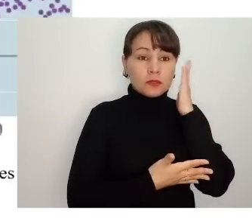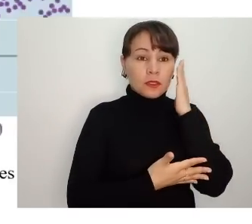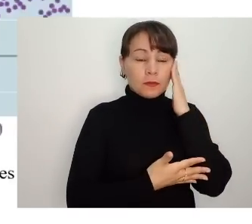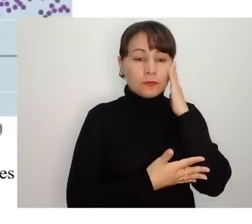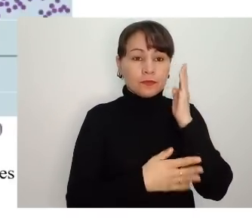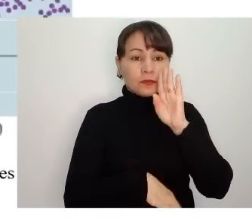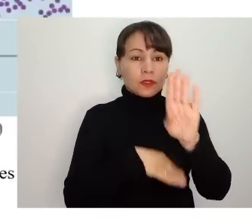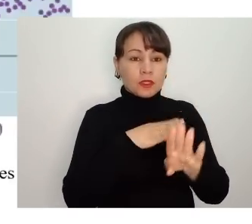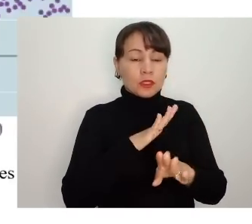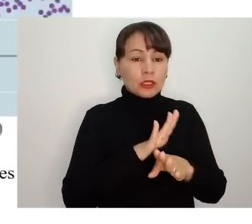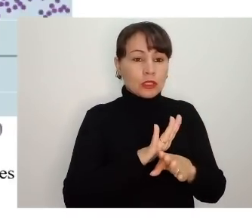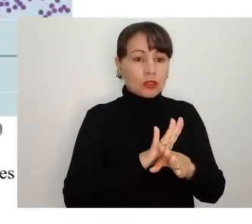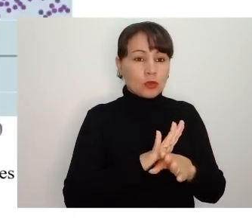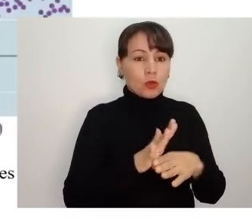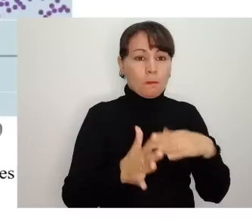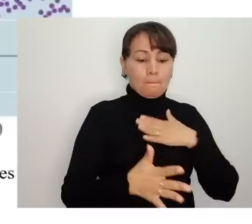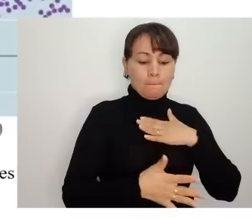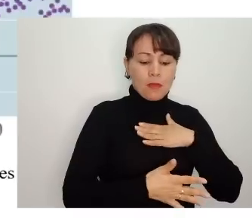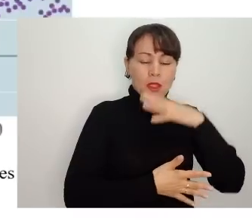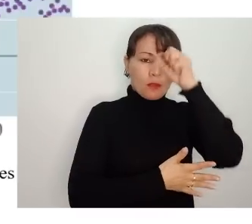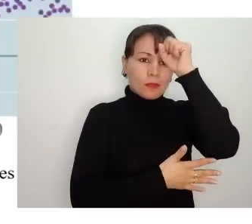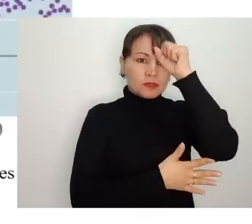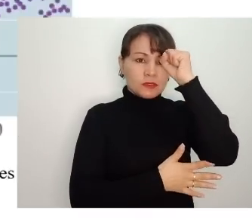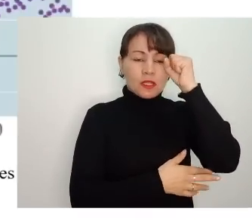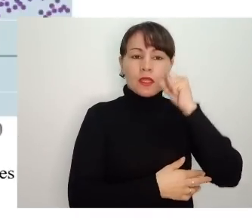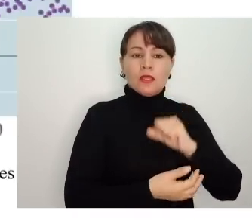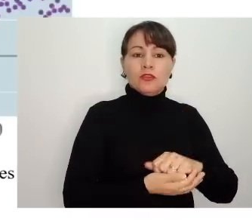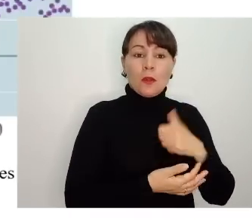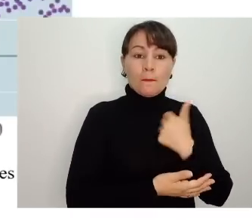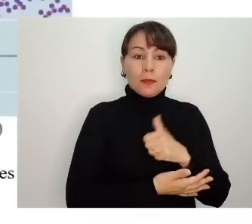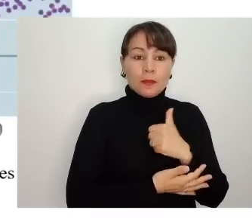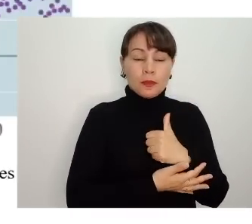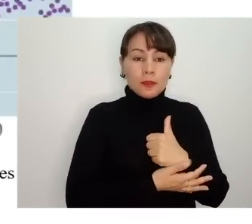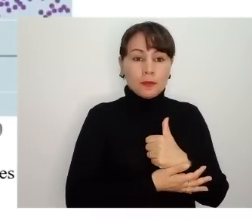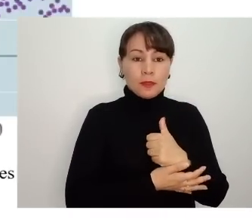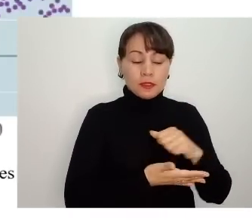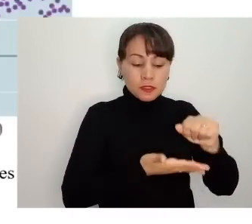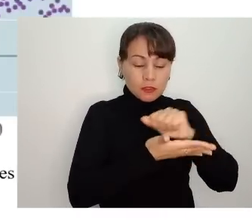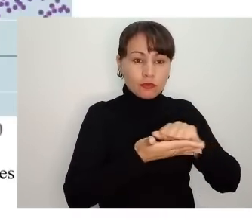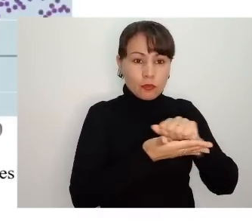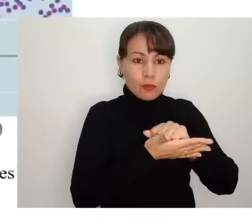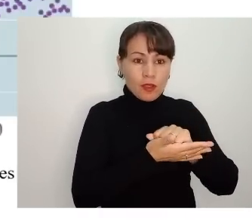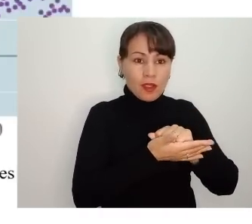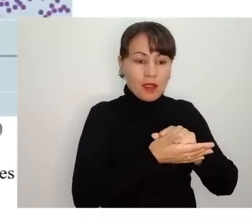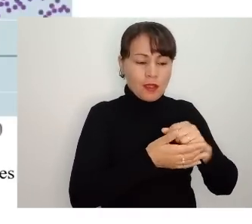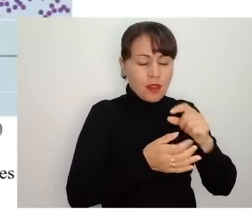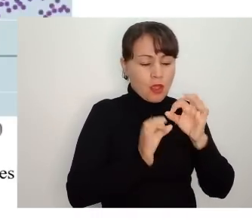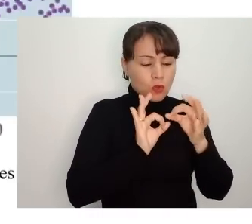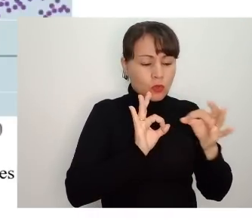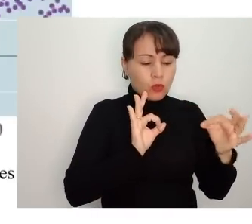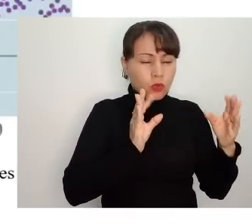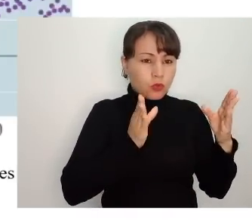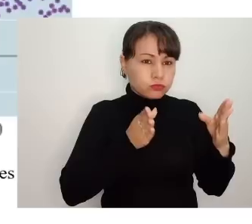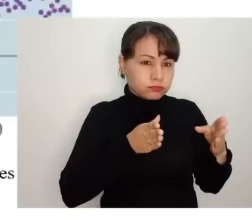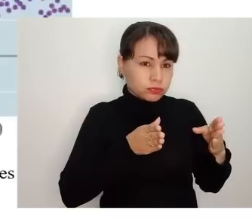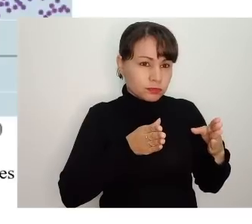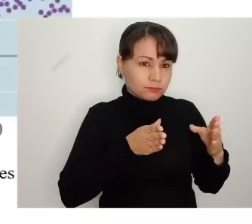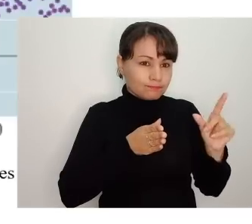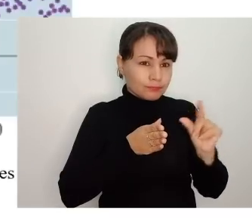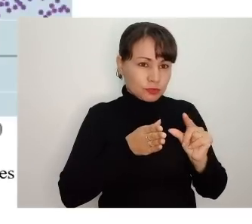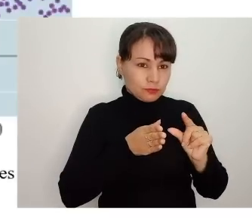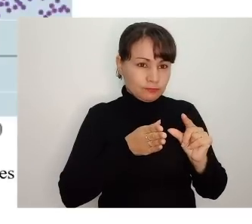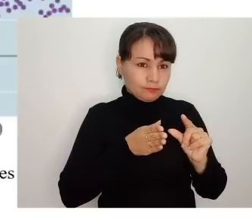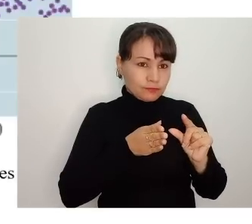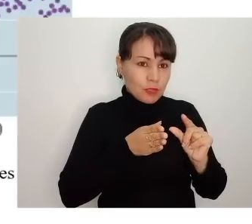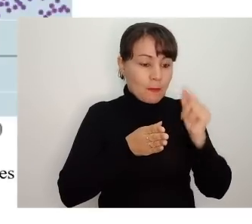Então, você sabe que todo o meu aprendizado, ele está, primeiramente, numa região temporária. Para ele